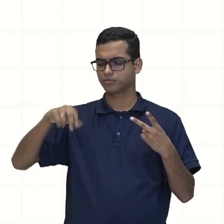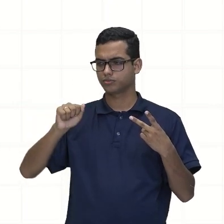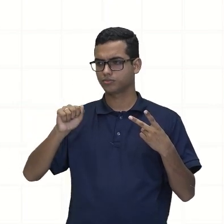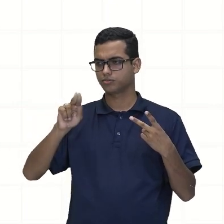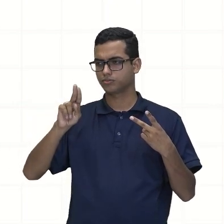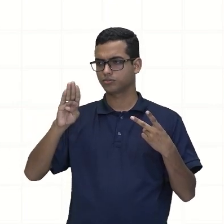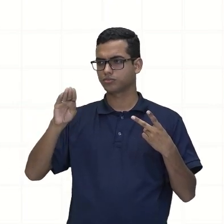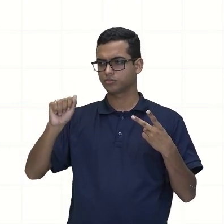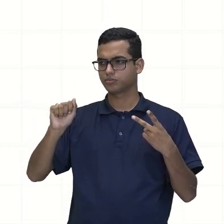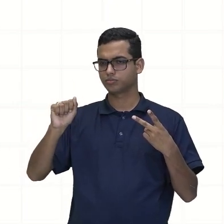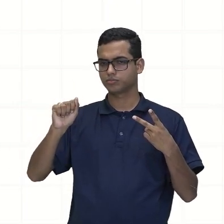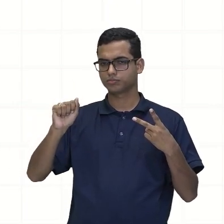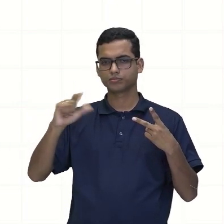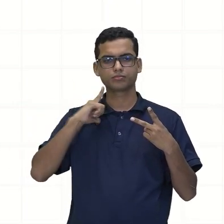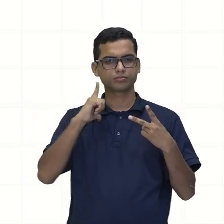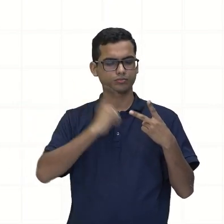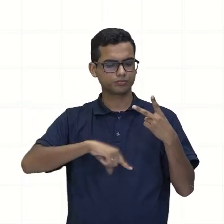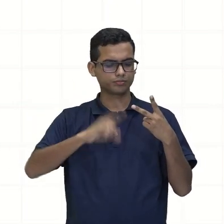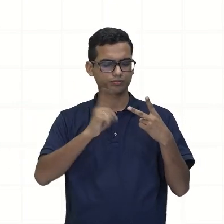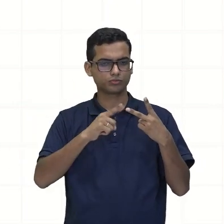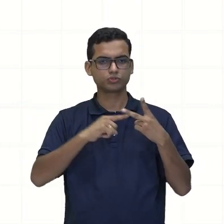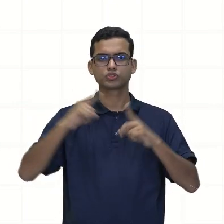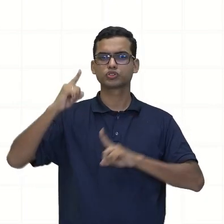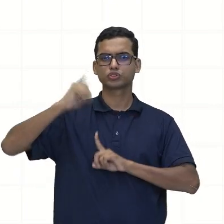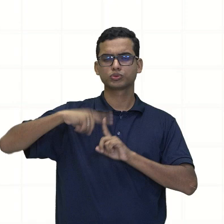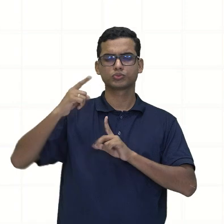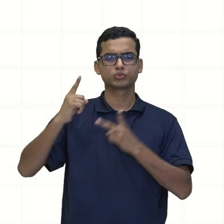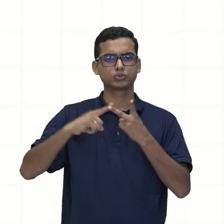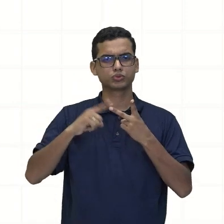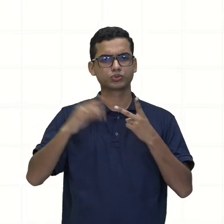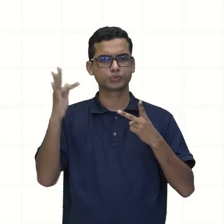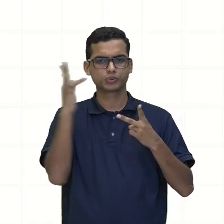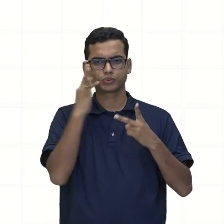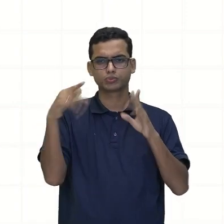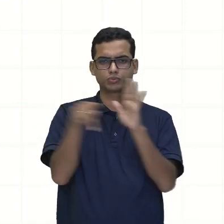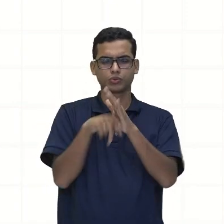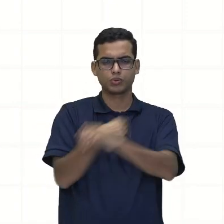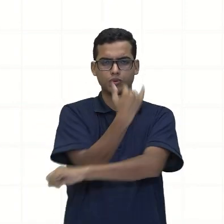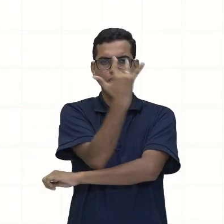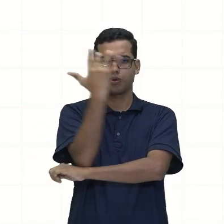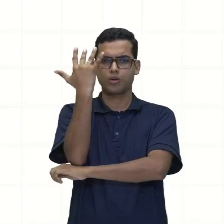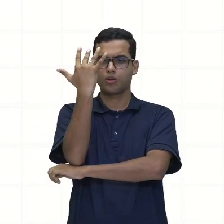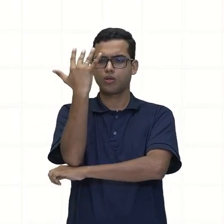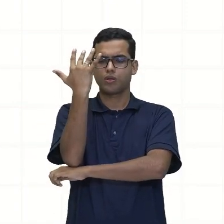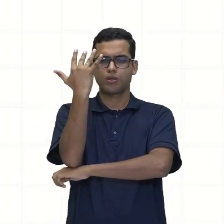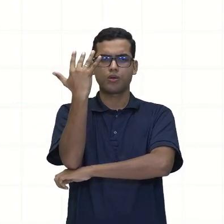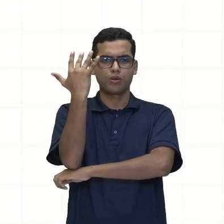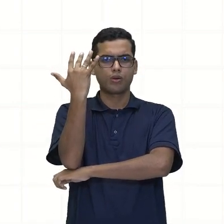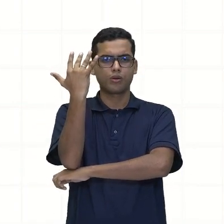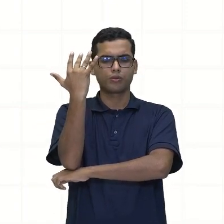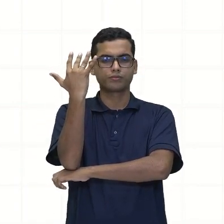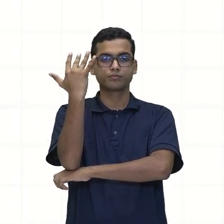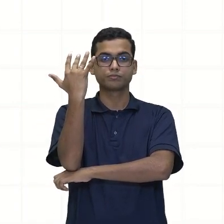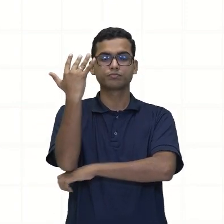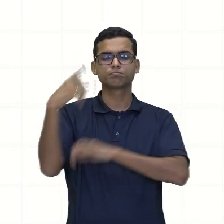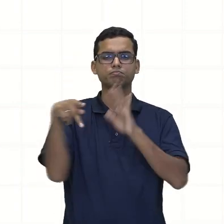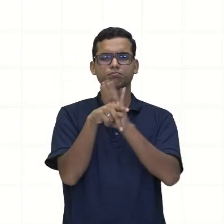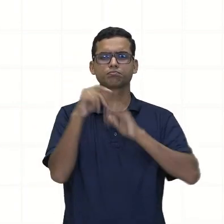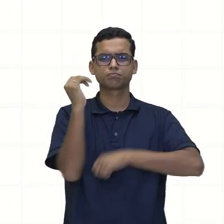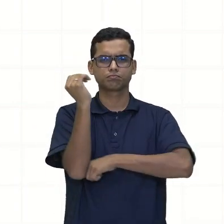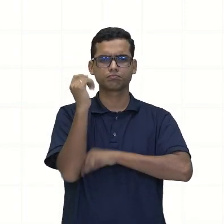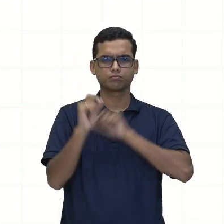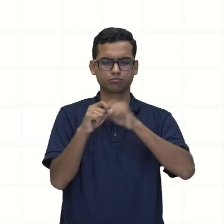uma palmeira típica da região nordeste do Brasil, e no nosso mapa ela está